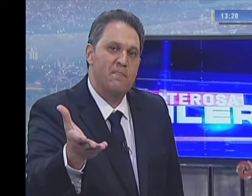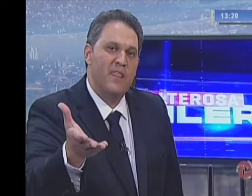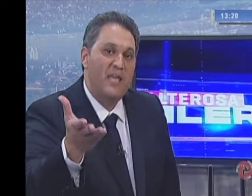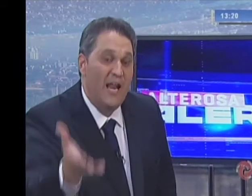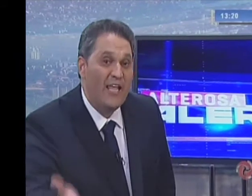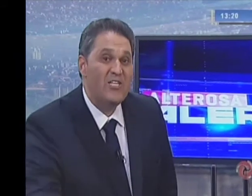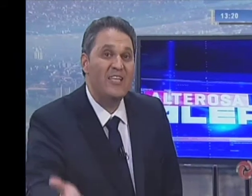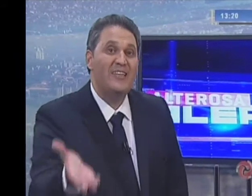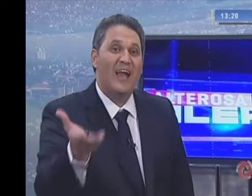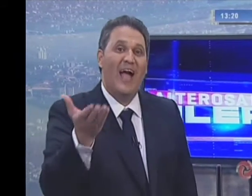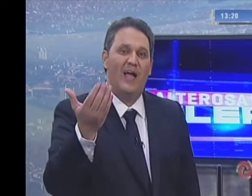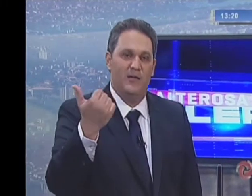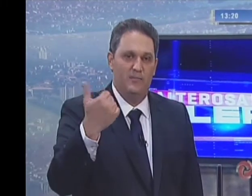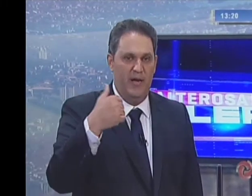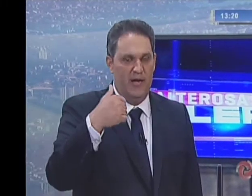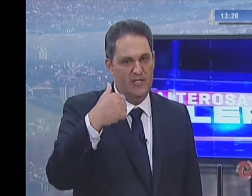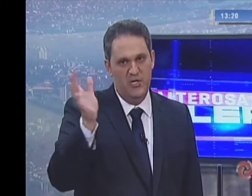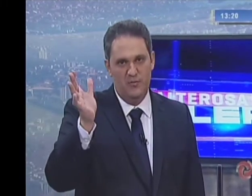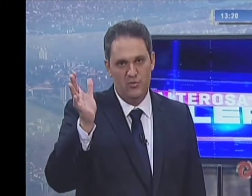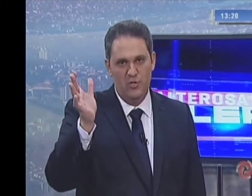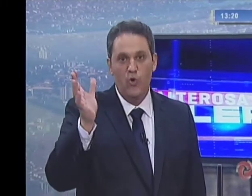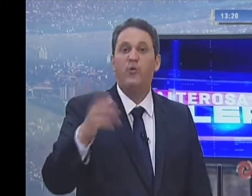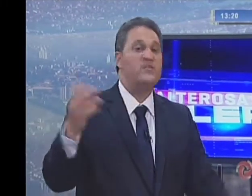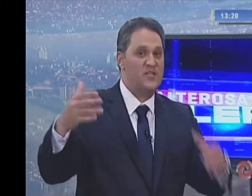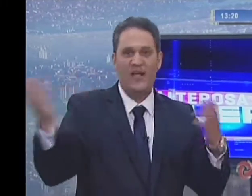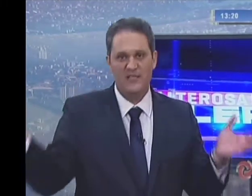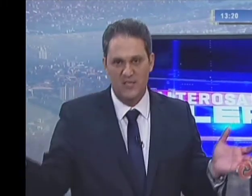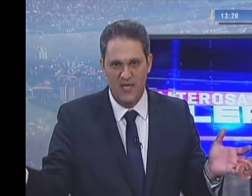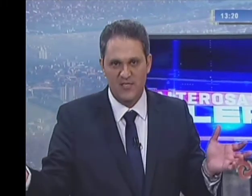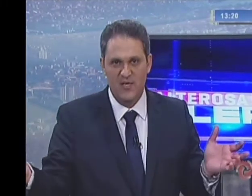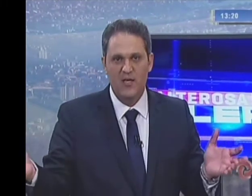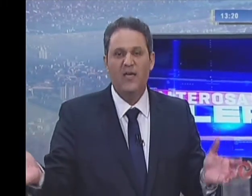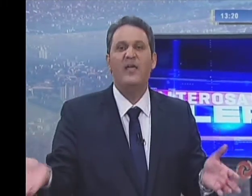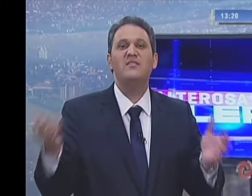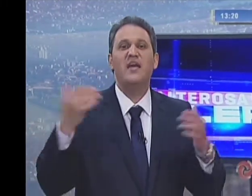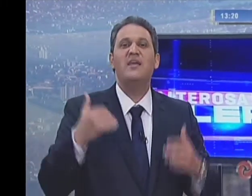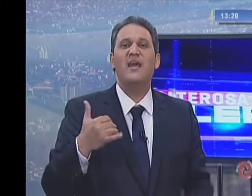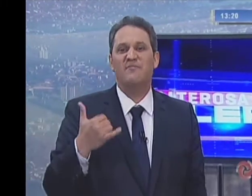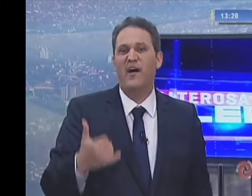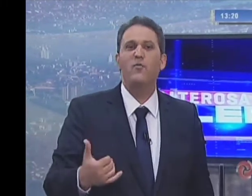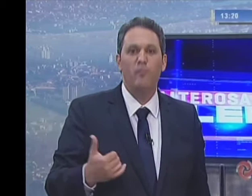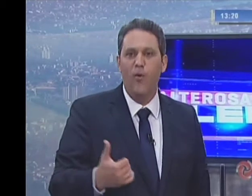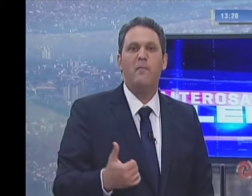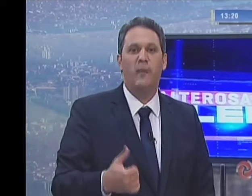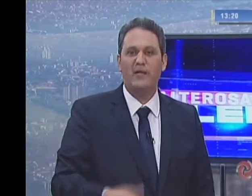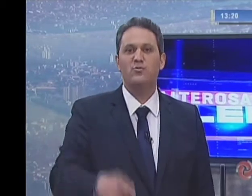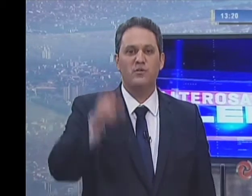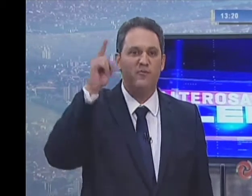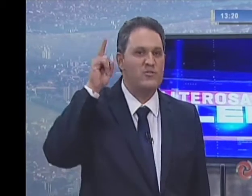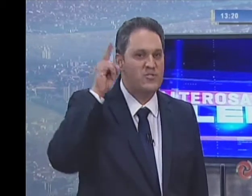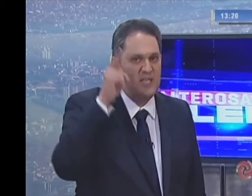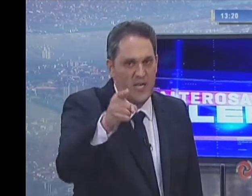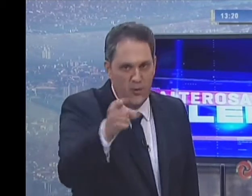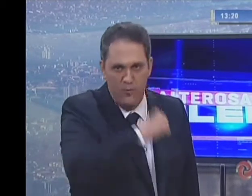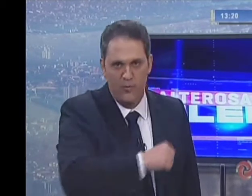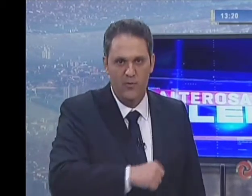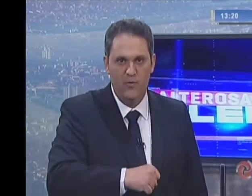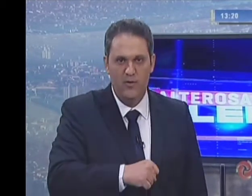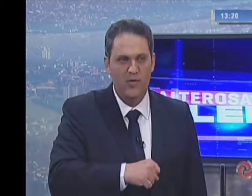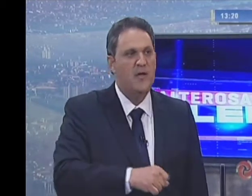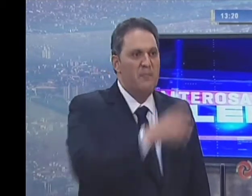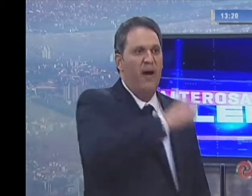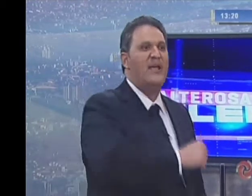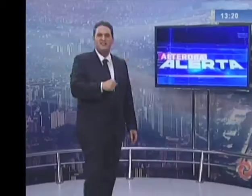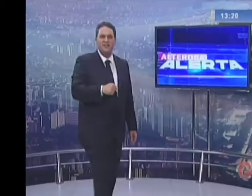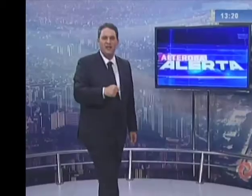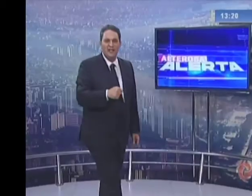e além de entrar para, digamos, conhecer a residência, eles ainda levaram boa parte do que você comprou.